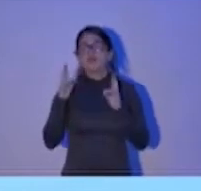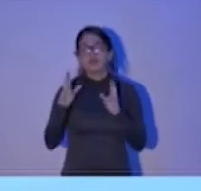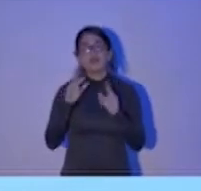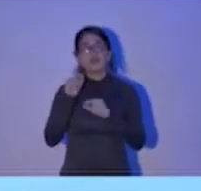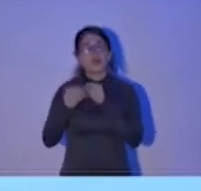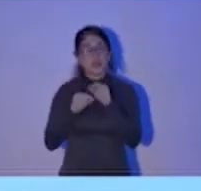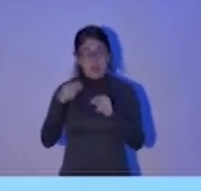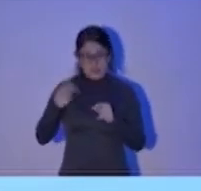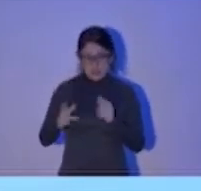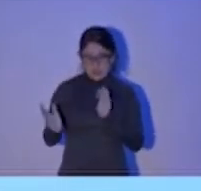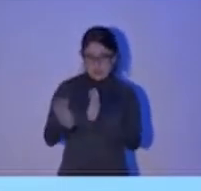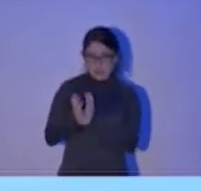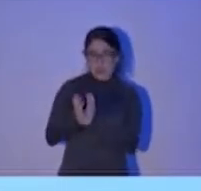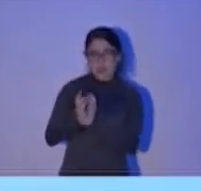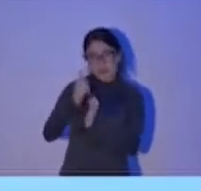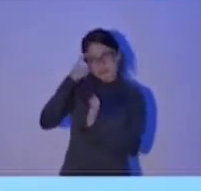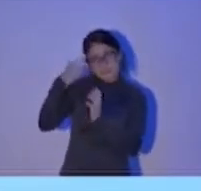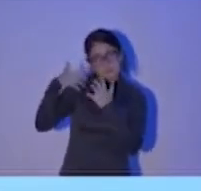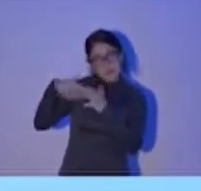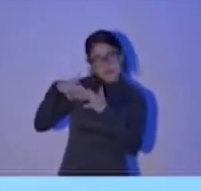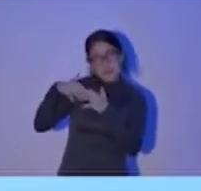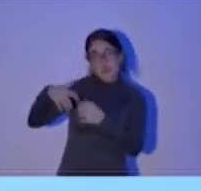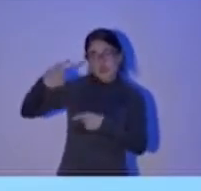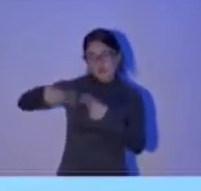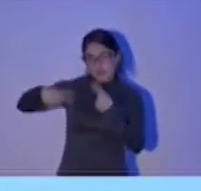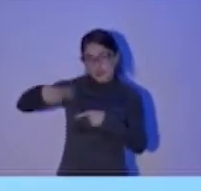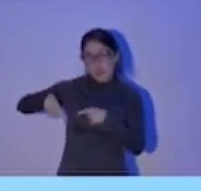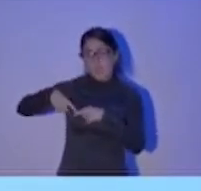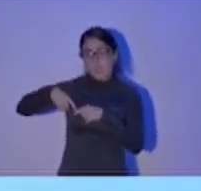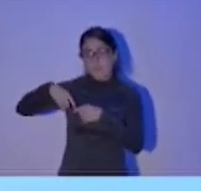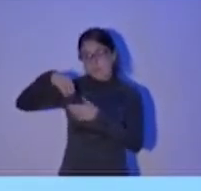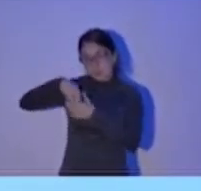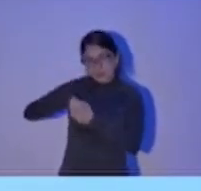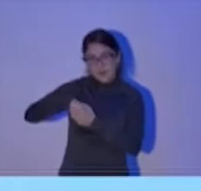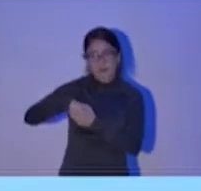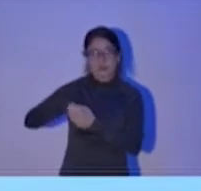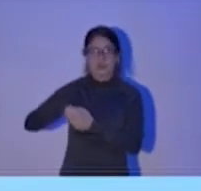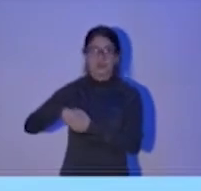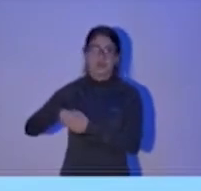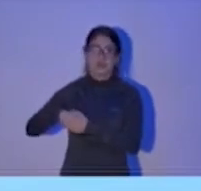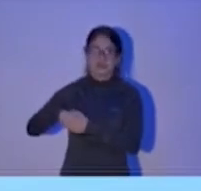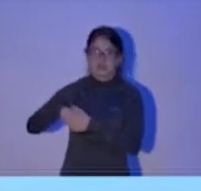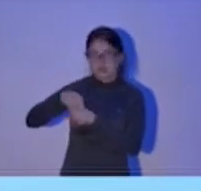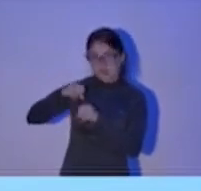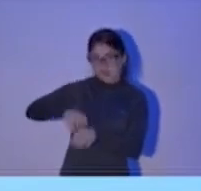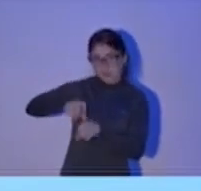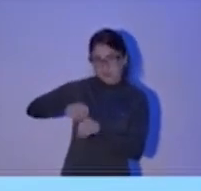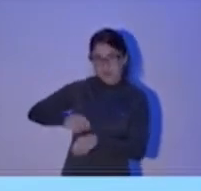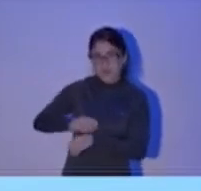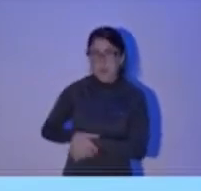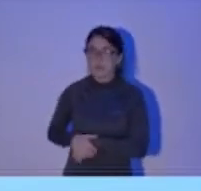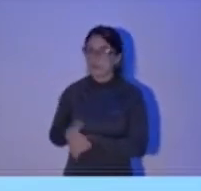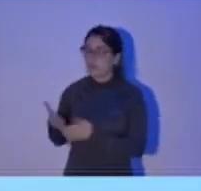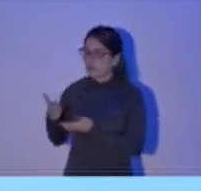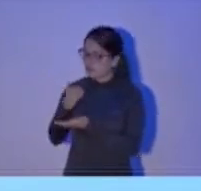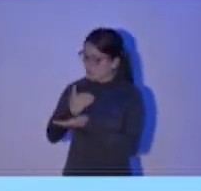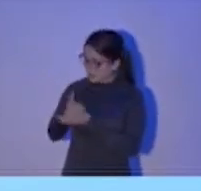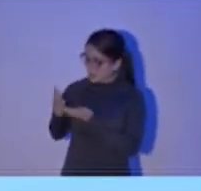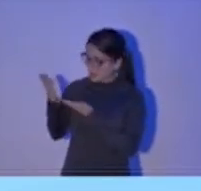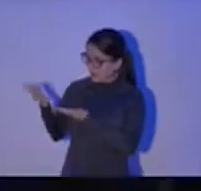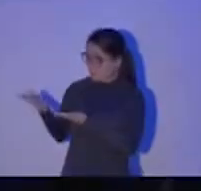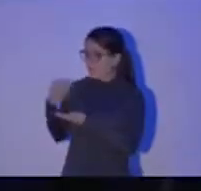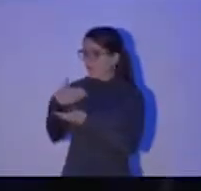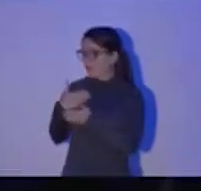pensando em discussões de políticas educacionais no âmbito nacional. Então, passando a palavra, você pode começar, Pedro, para o nosso